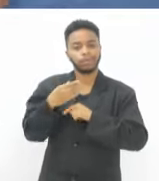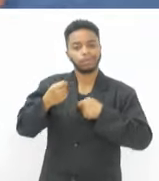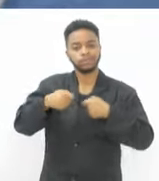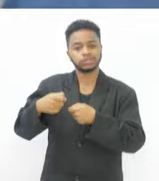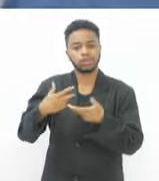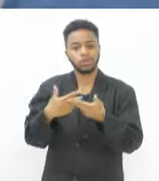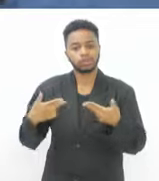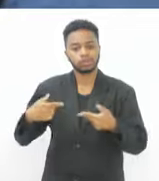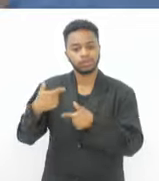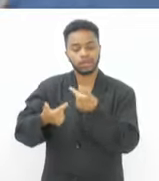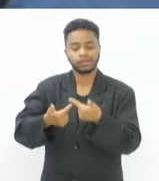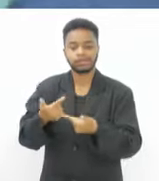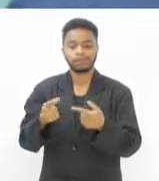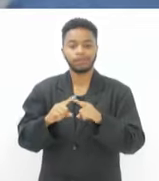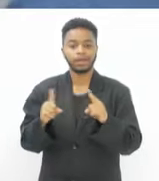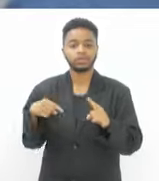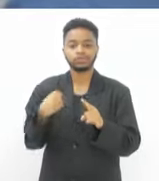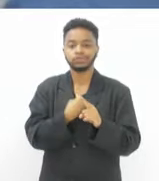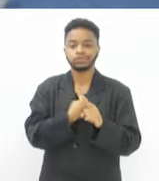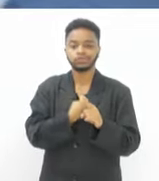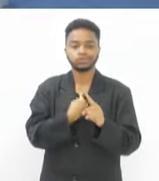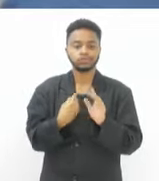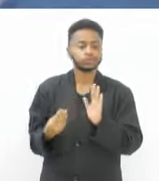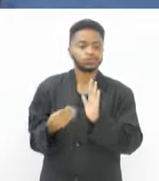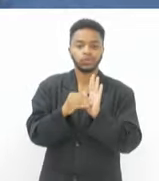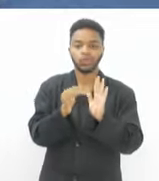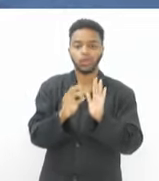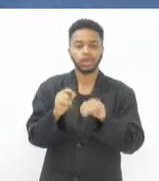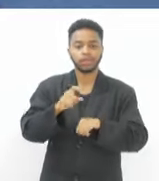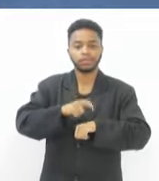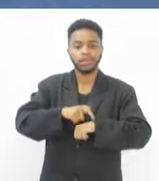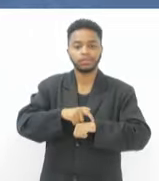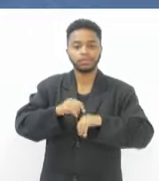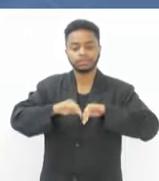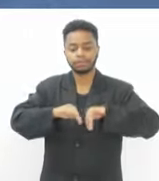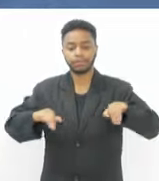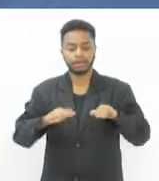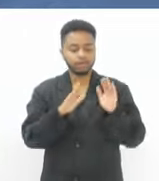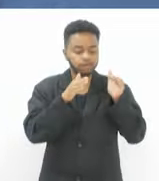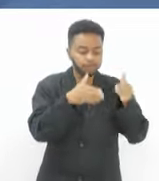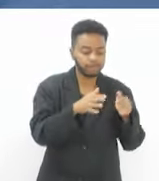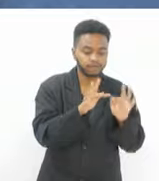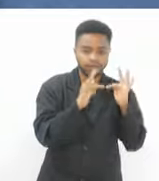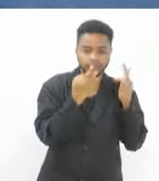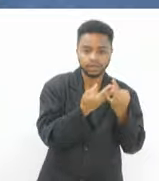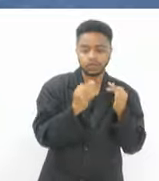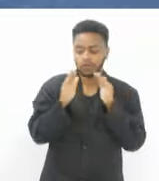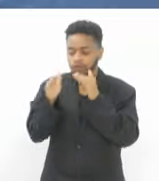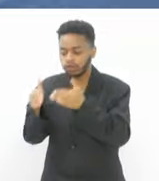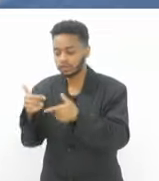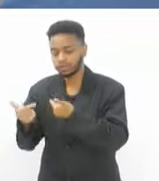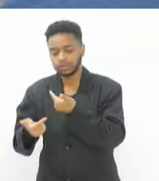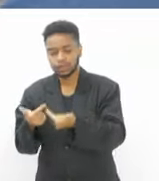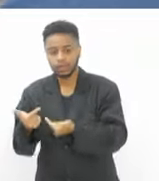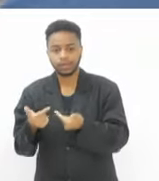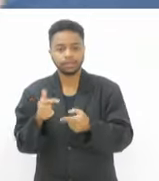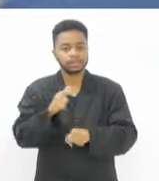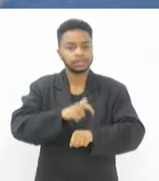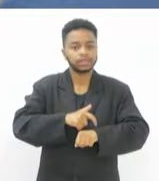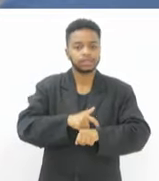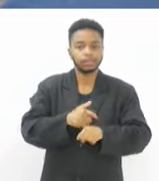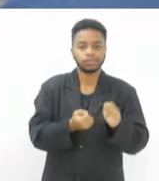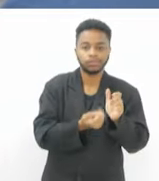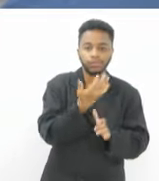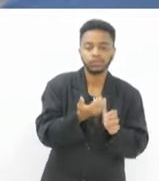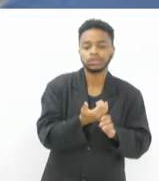gente não marca esse tempo de família e tempo de trabalho, tempo de produzir, tempo